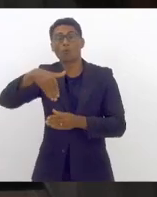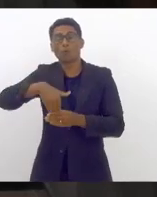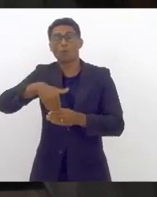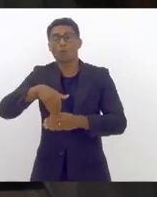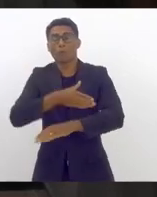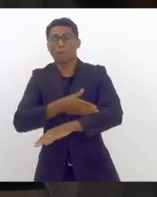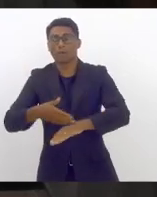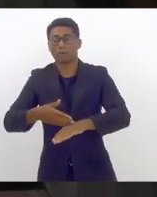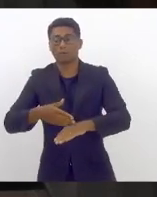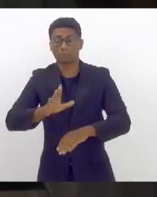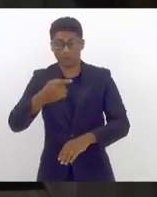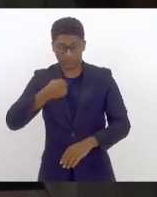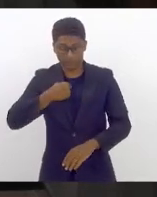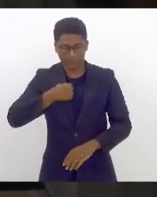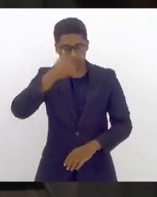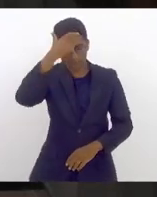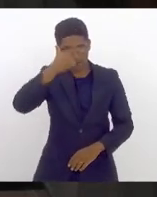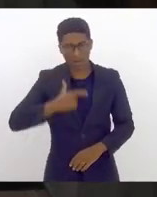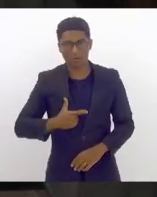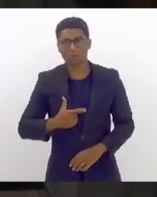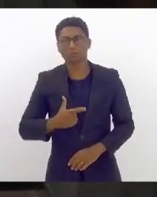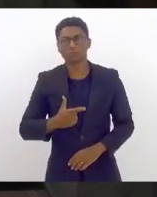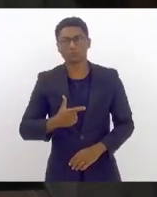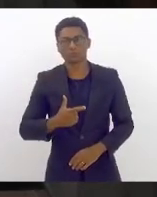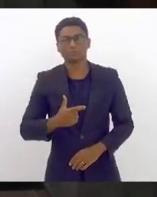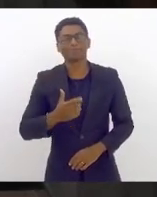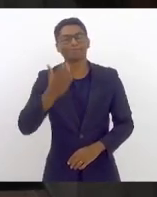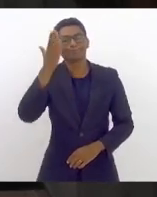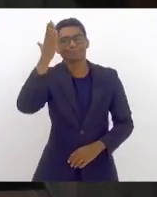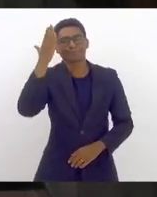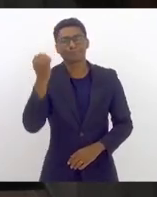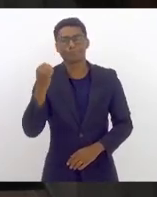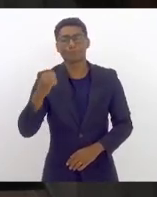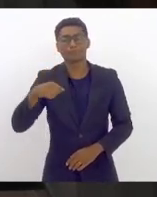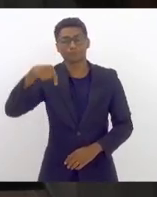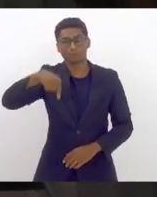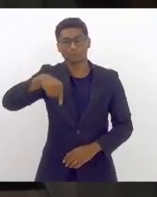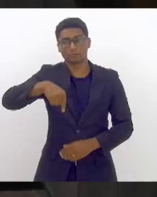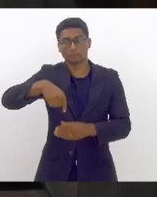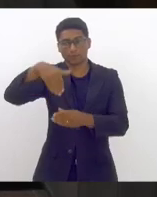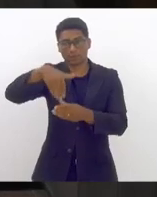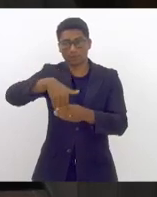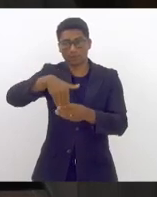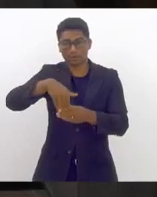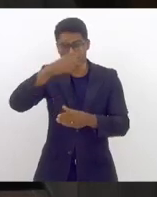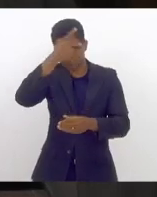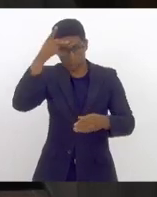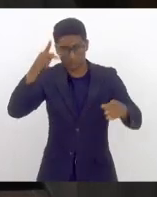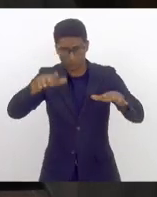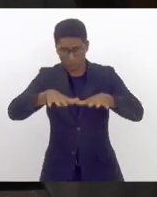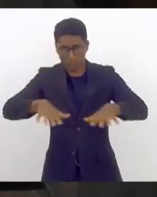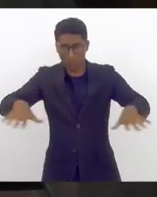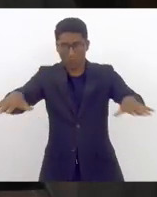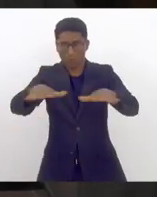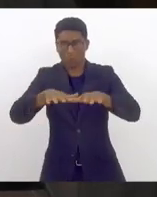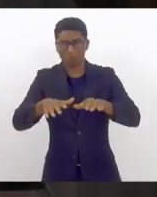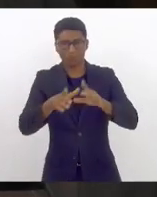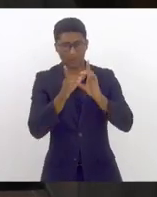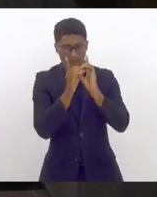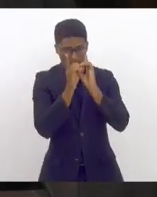que não tem nenhuma dúvida que nessas eleições os democratas verdadeiramente